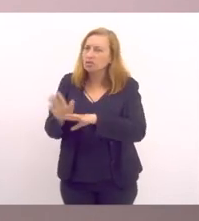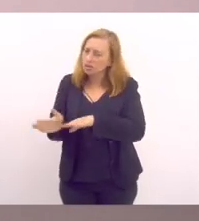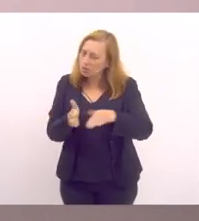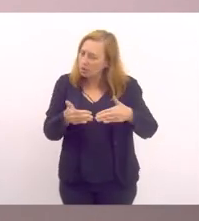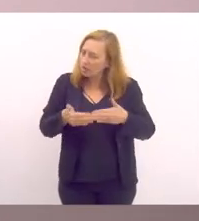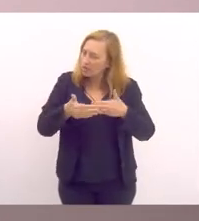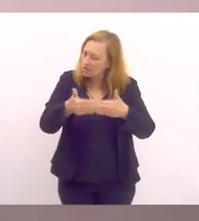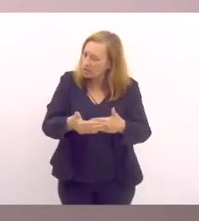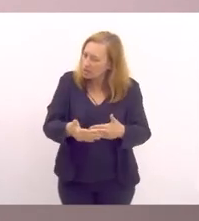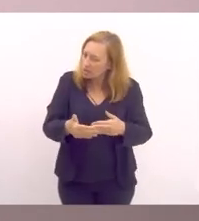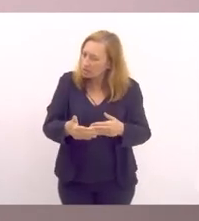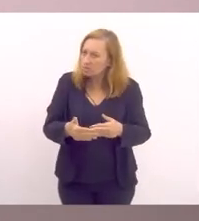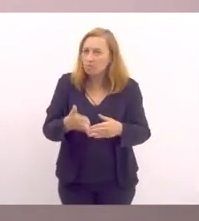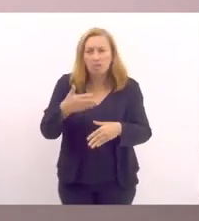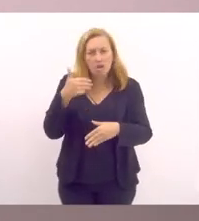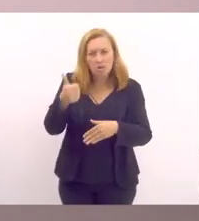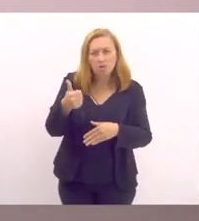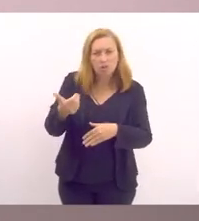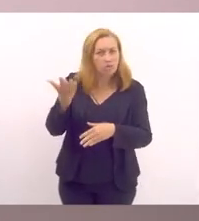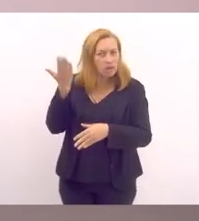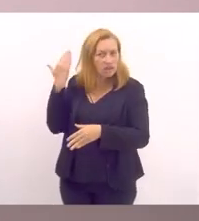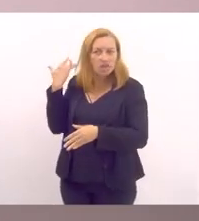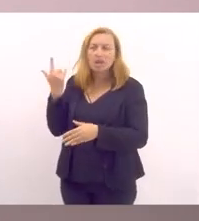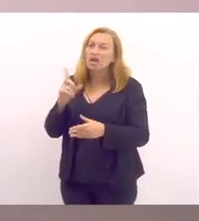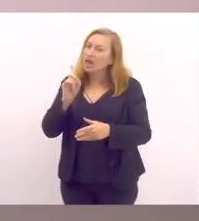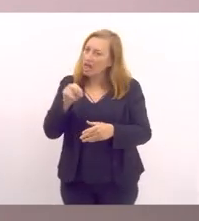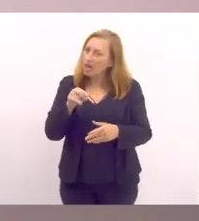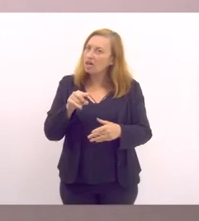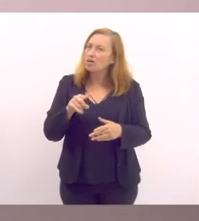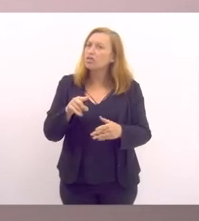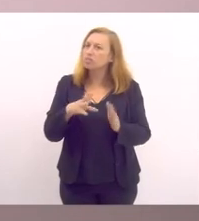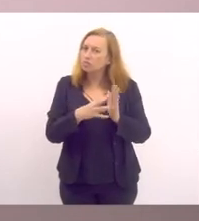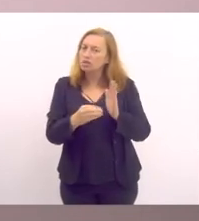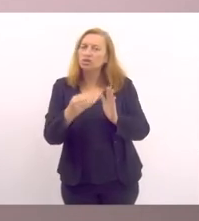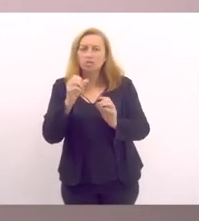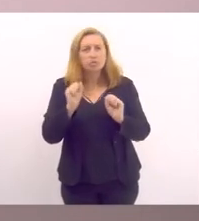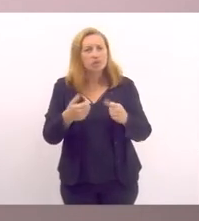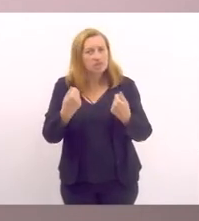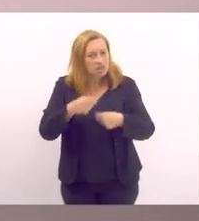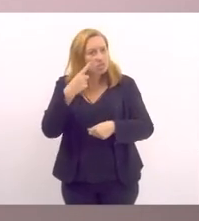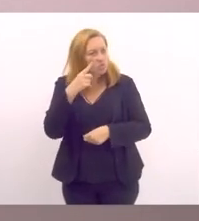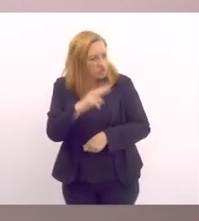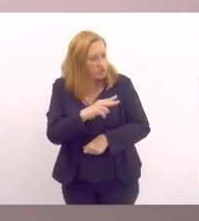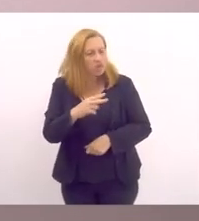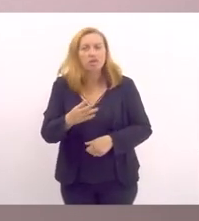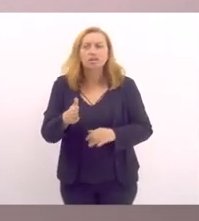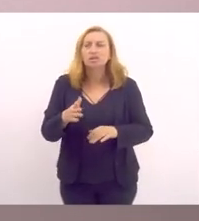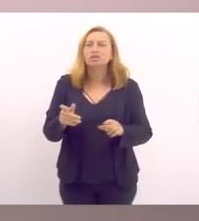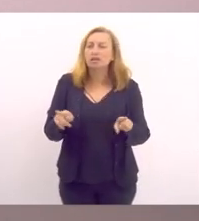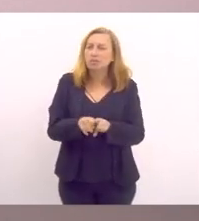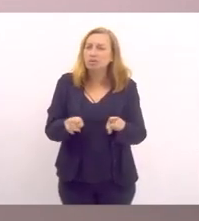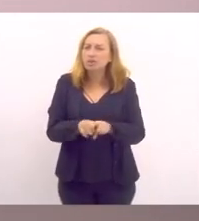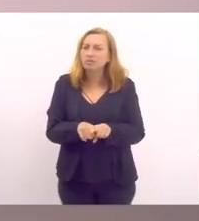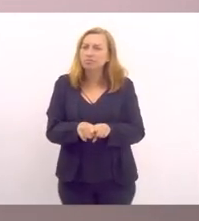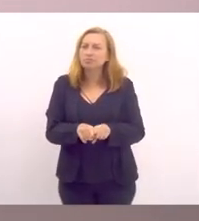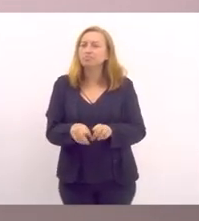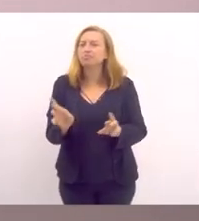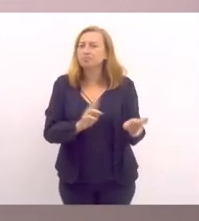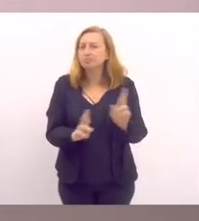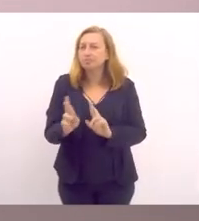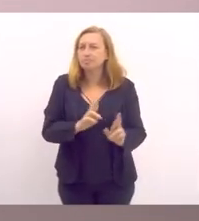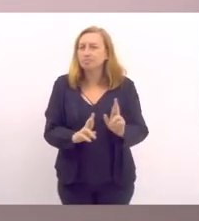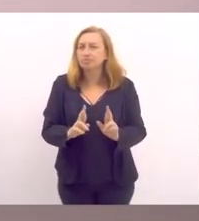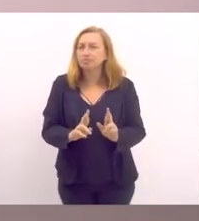nunca avançamos tantos. Eu acho que esse é o ponto. A gente tinha que consignar isso. E mais, inclusive, estendo com relação à